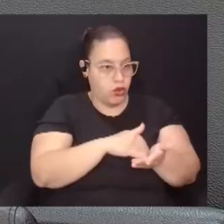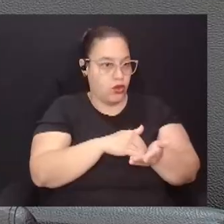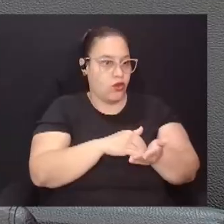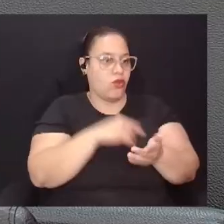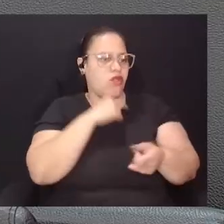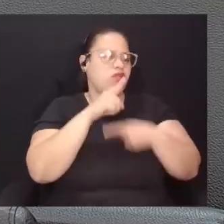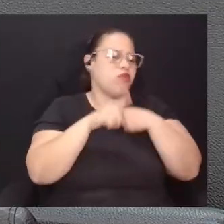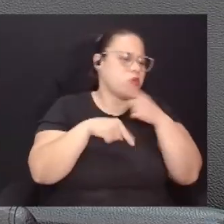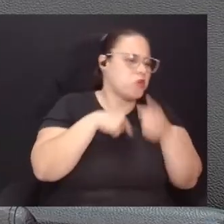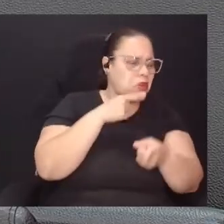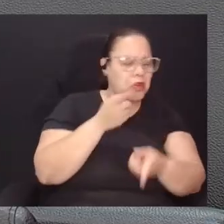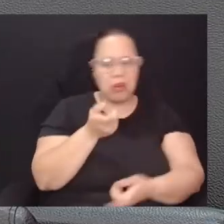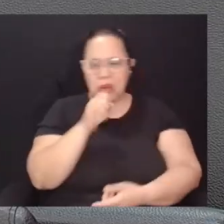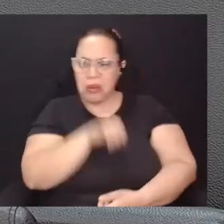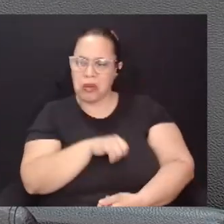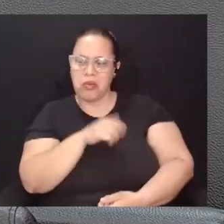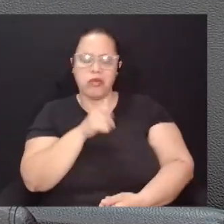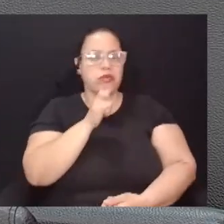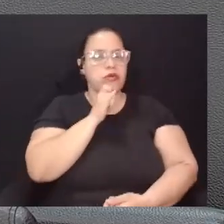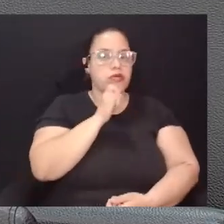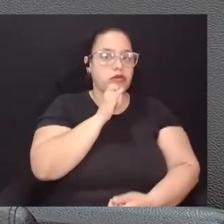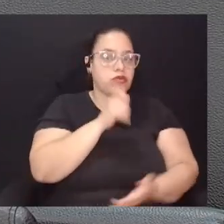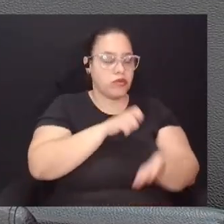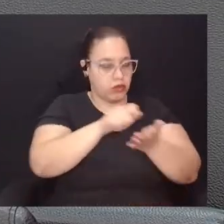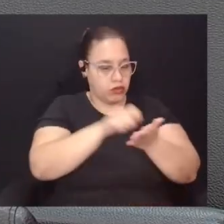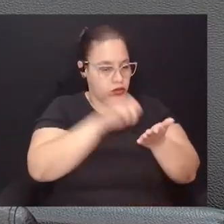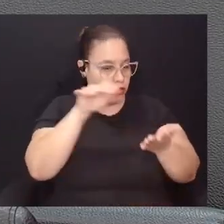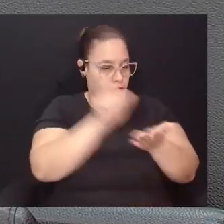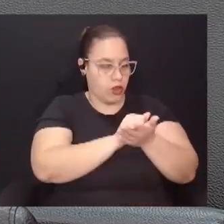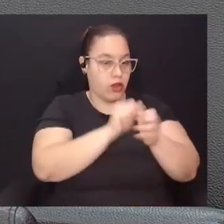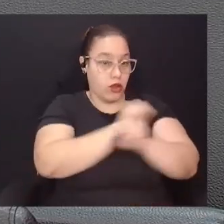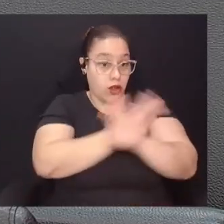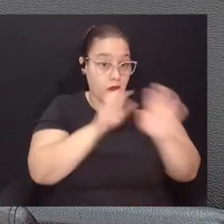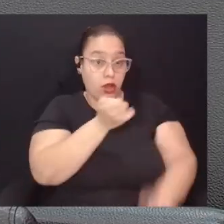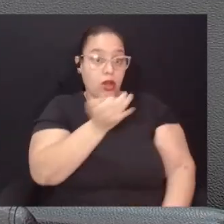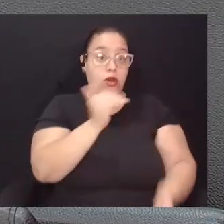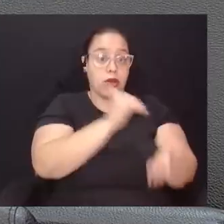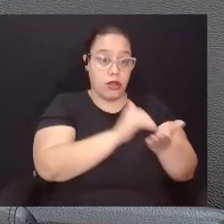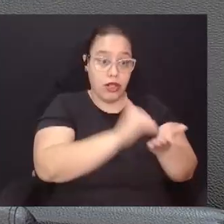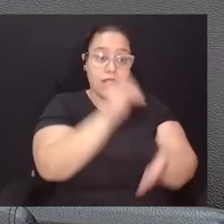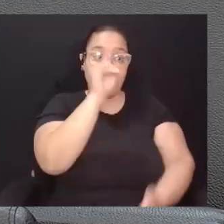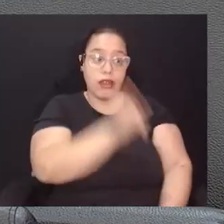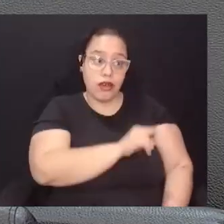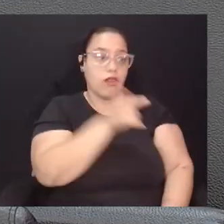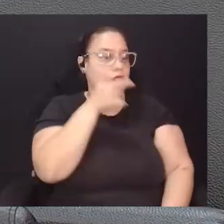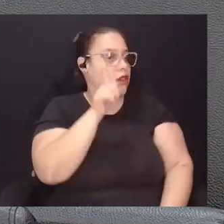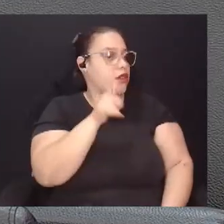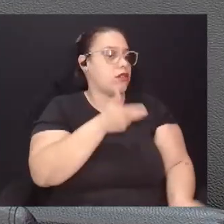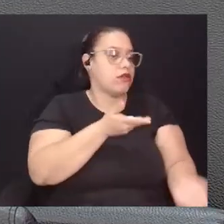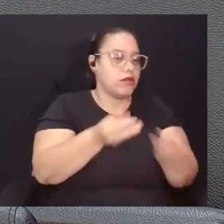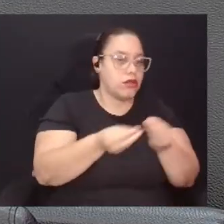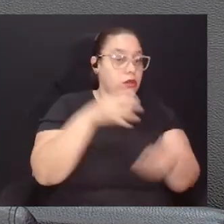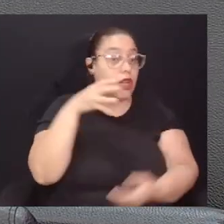secretaria, se teve alguma dúvida, se, por exemplo, às vezes na hora que a gente for preencher, né, não ficou nítido para qual secretaria que era, né, e a gente consegue